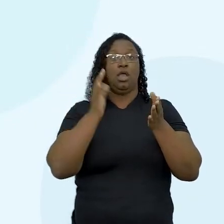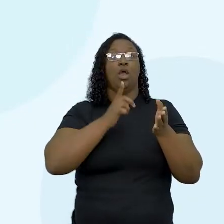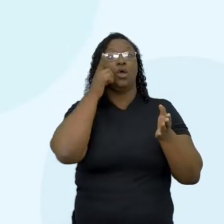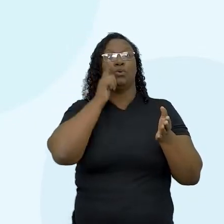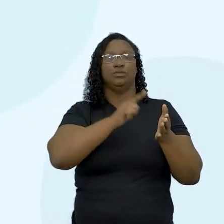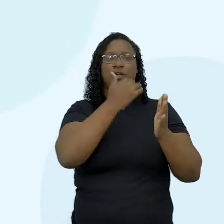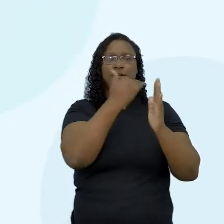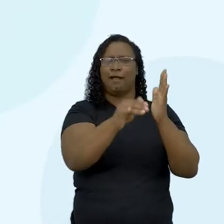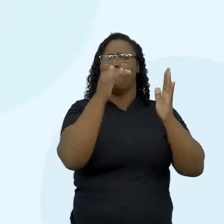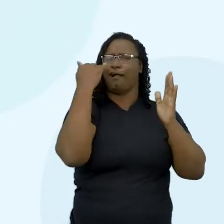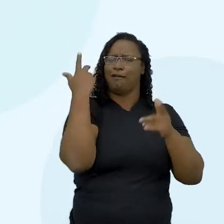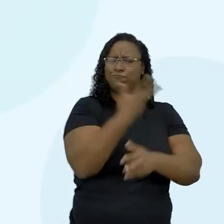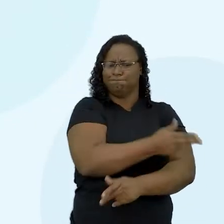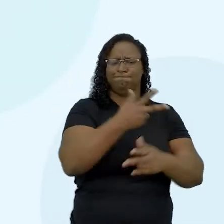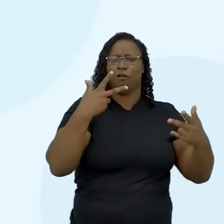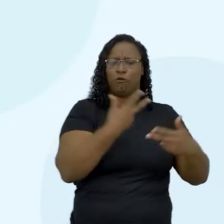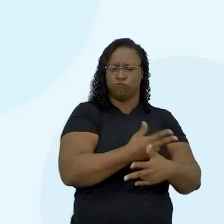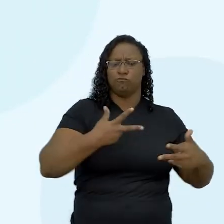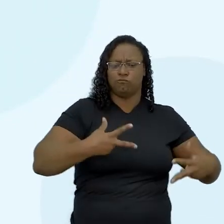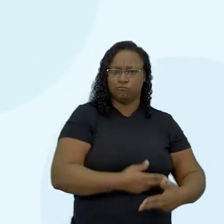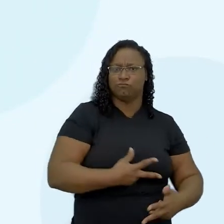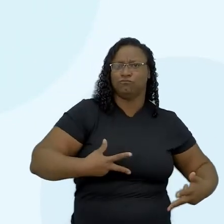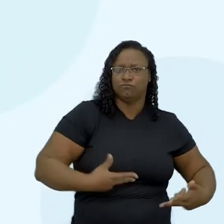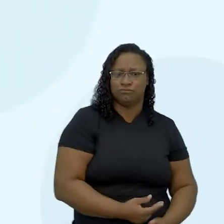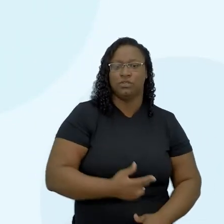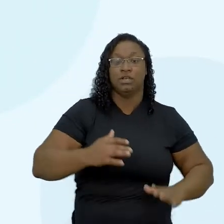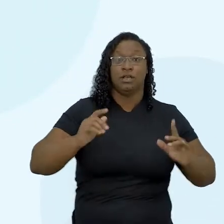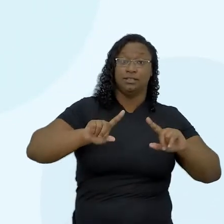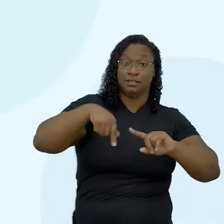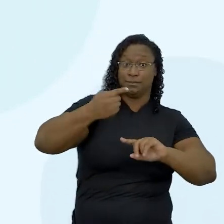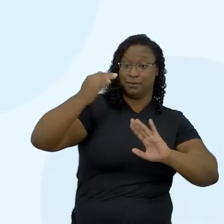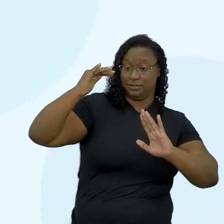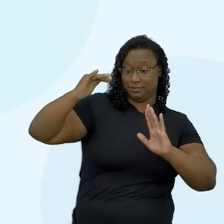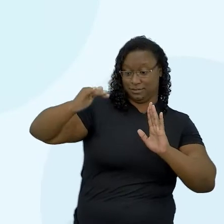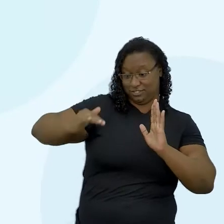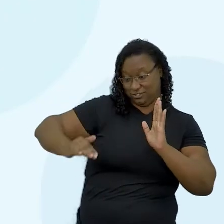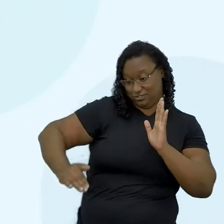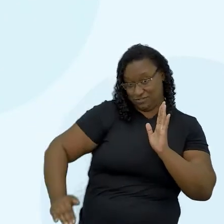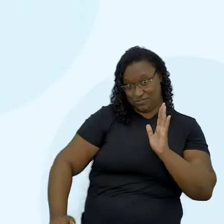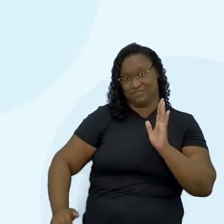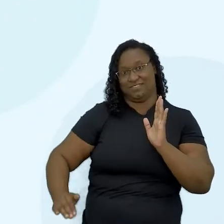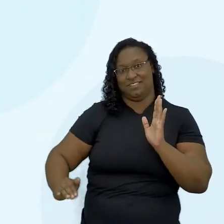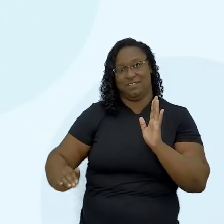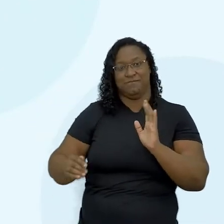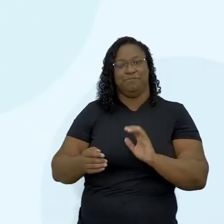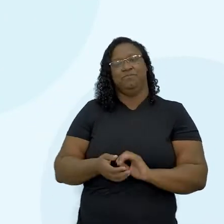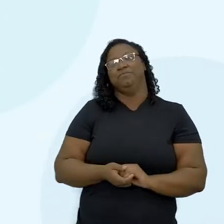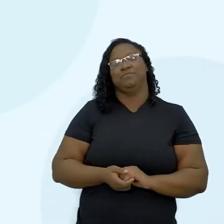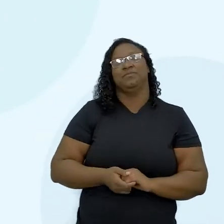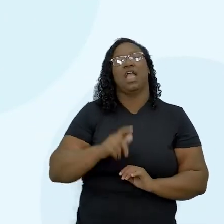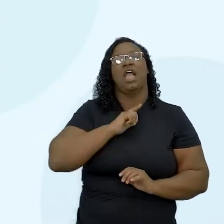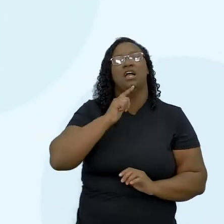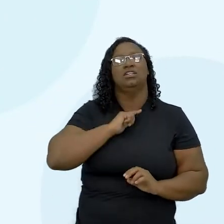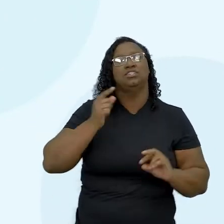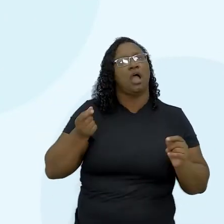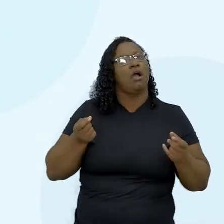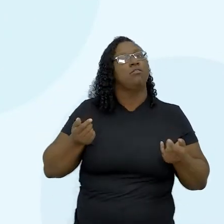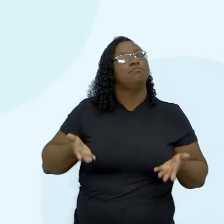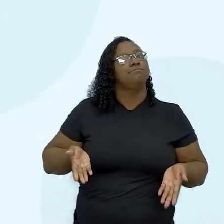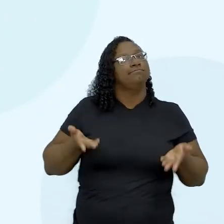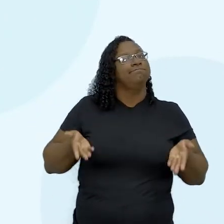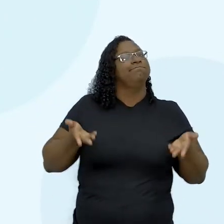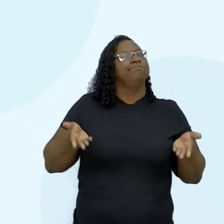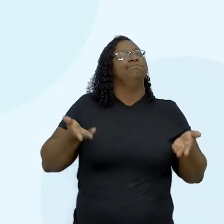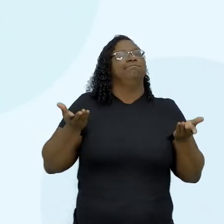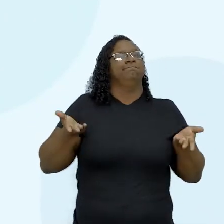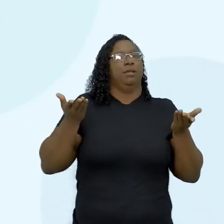caiu tudo, bem, né? Começou a cair bem, porque ela conseguiu chegar ali no nível melhor. Então, assim, ela tinha um gasto meio alto, né?